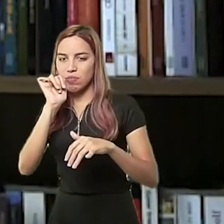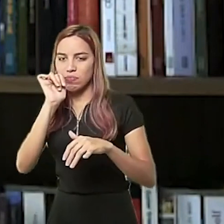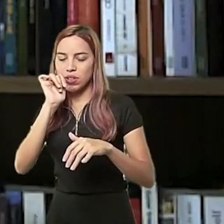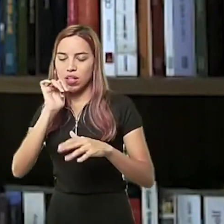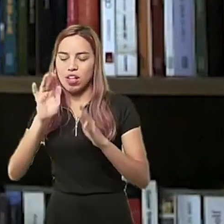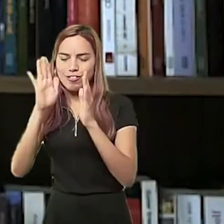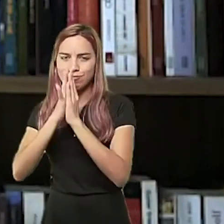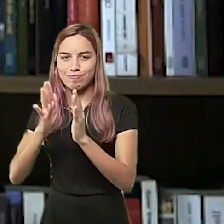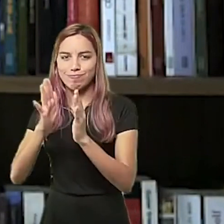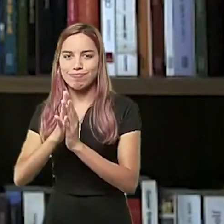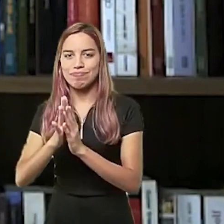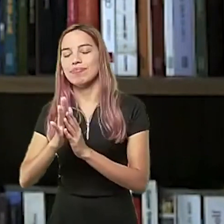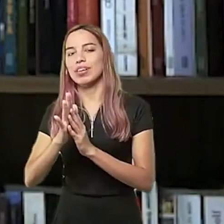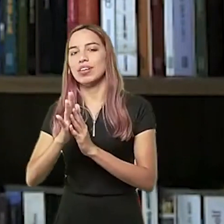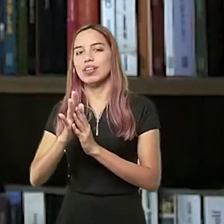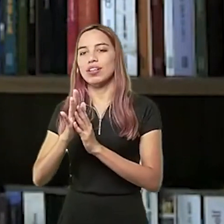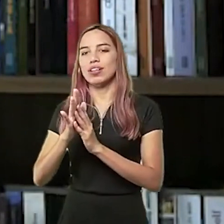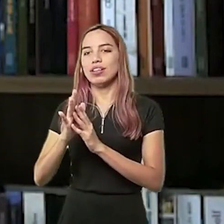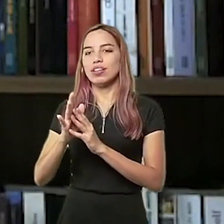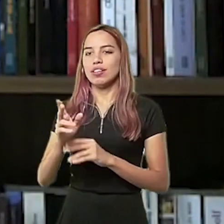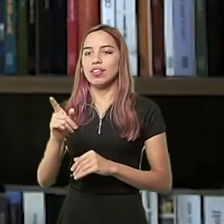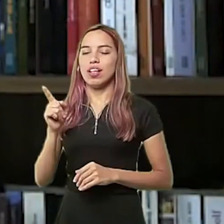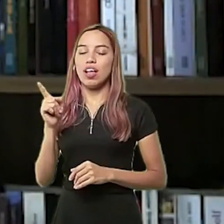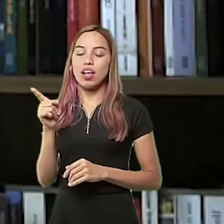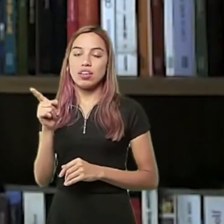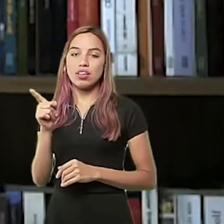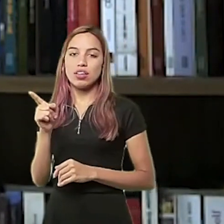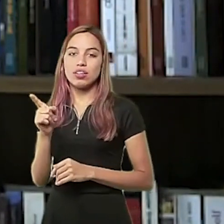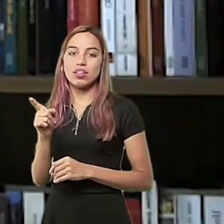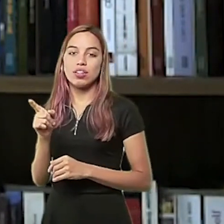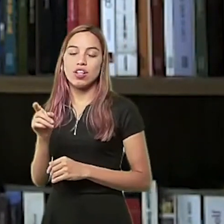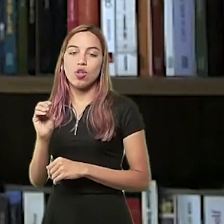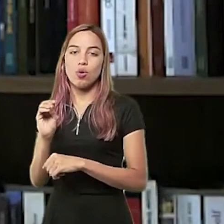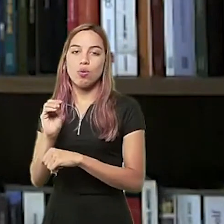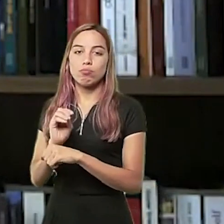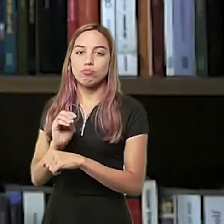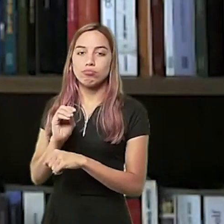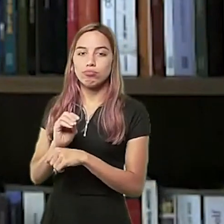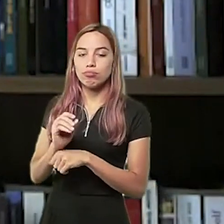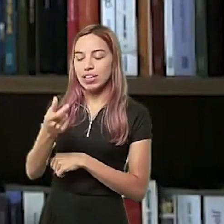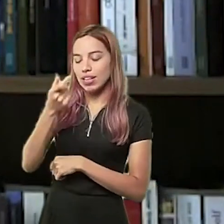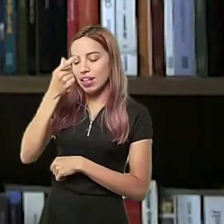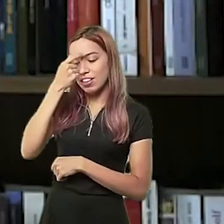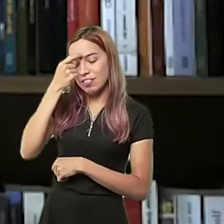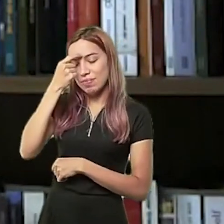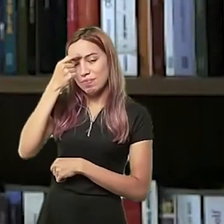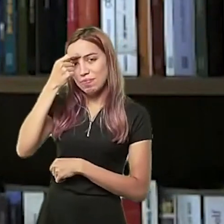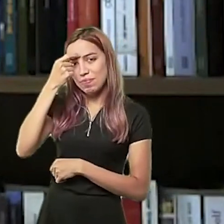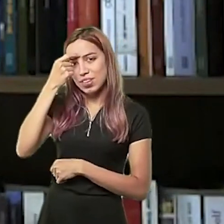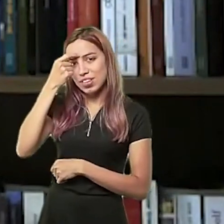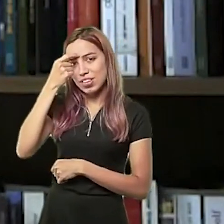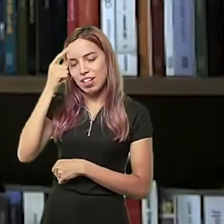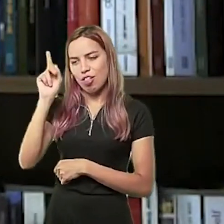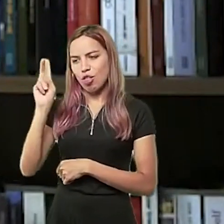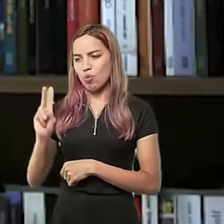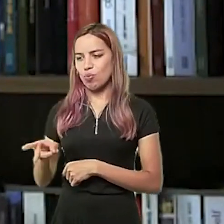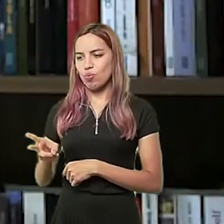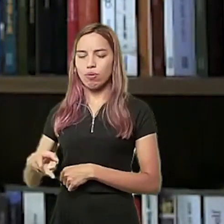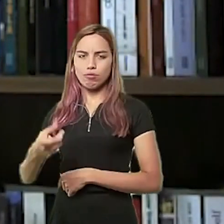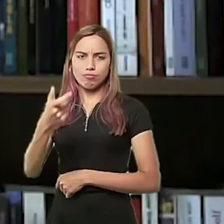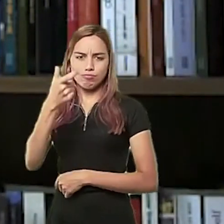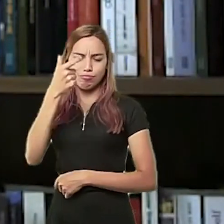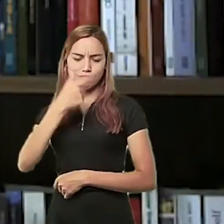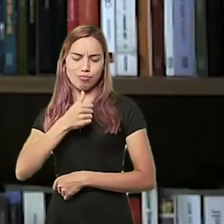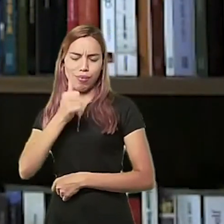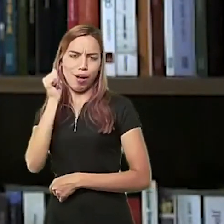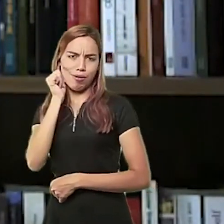espaço, morna como o afeto, aquela que atroa na noite da memória, que te segue feminina, a voz que não é